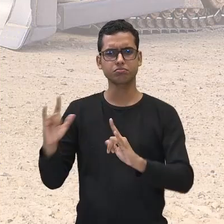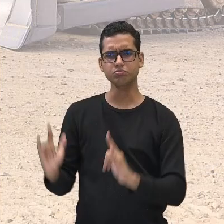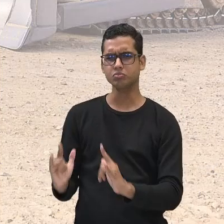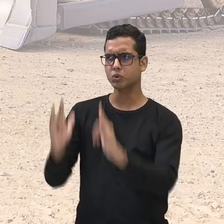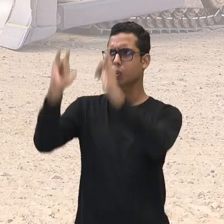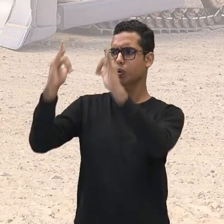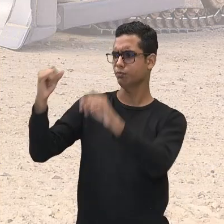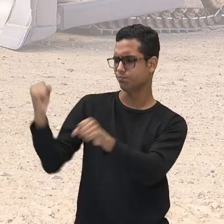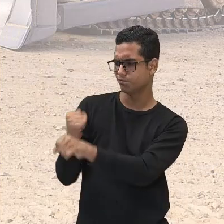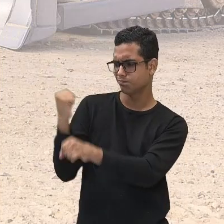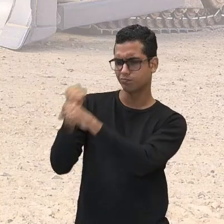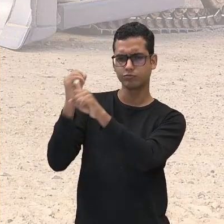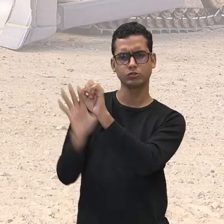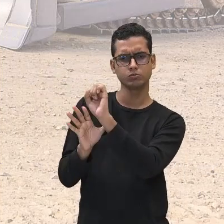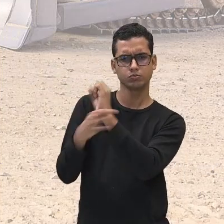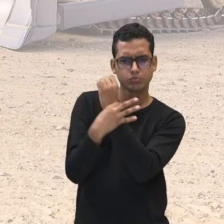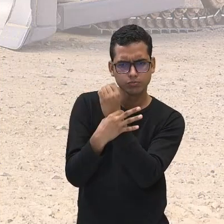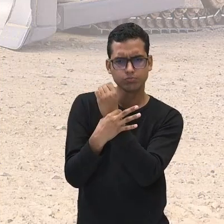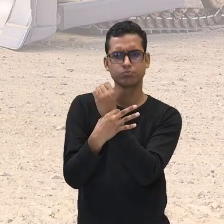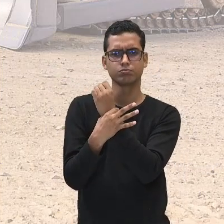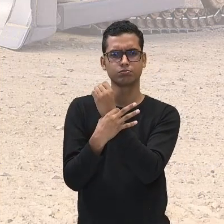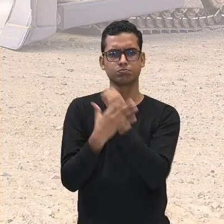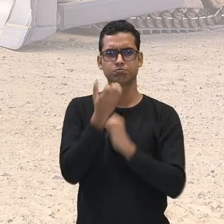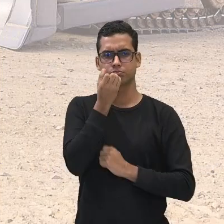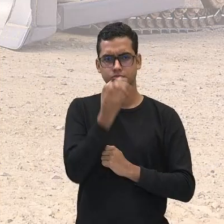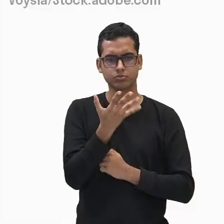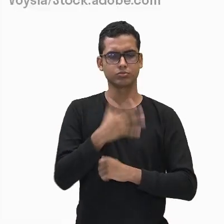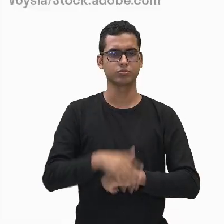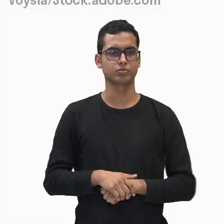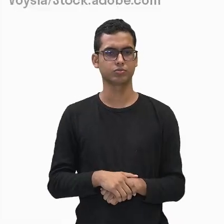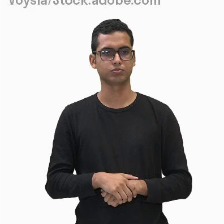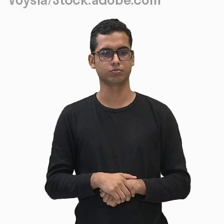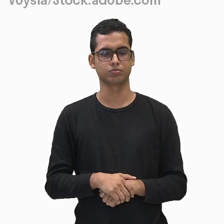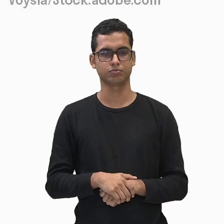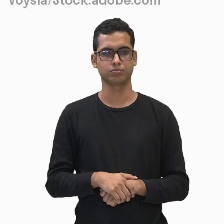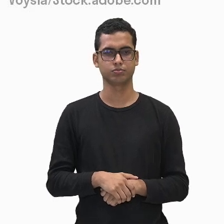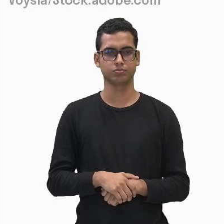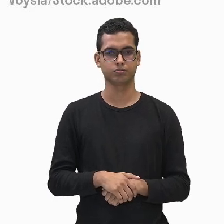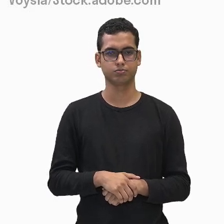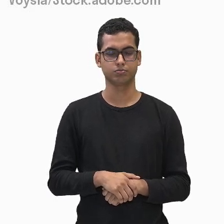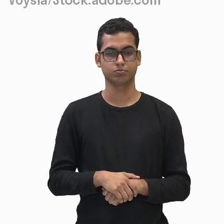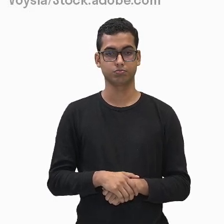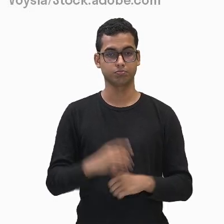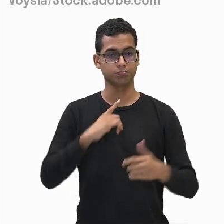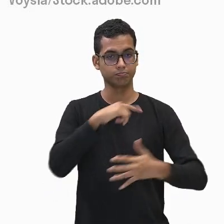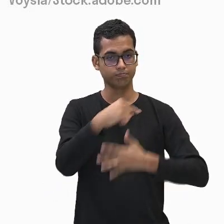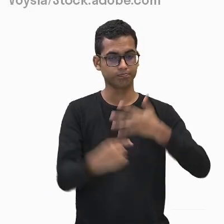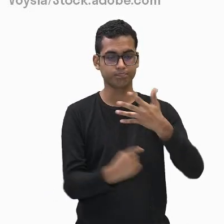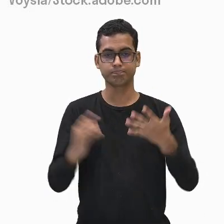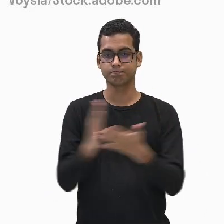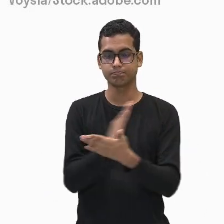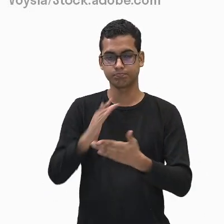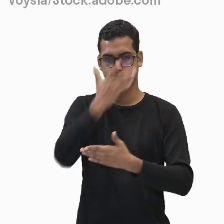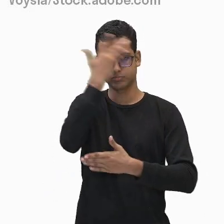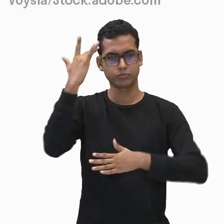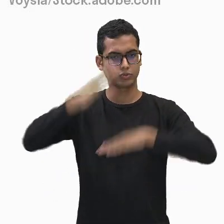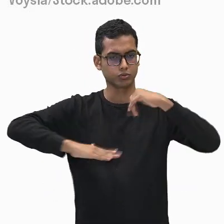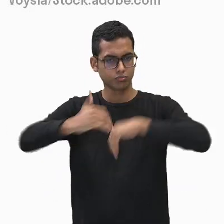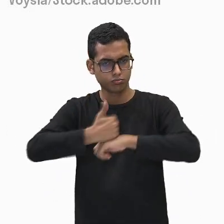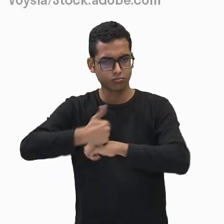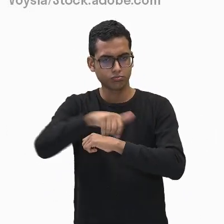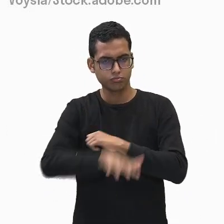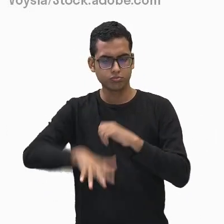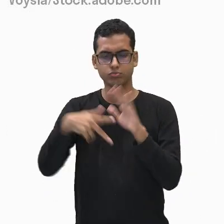de forma segura. Então, vamos conhecer alguns profissionais da construção. Temos o albañil, que é